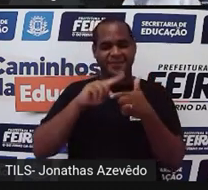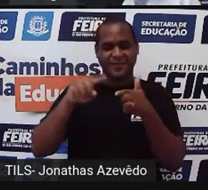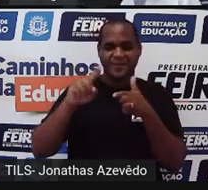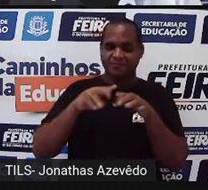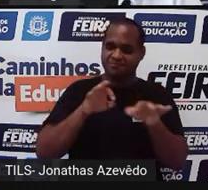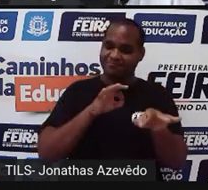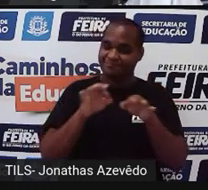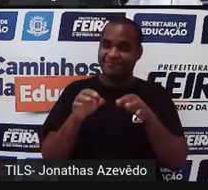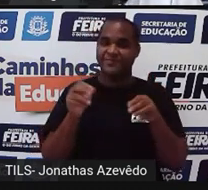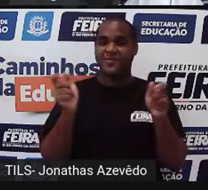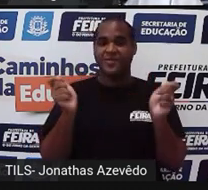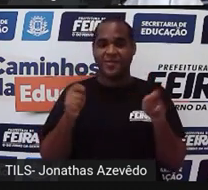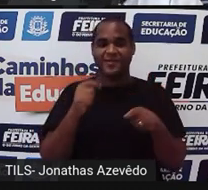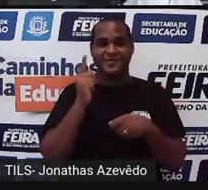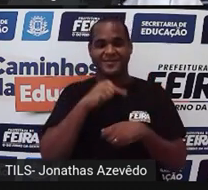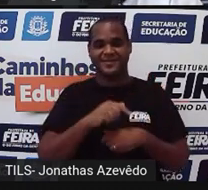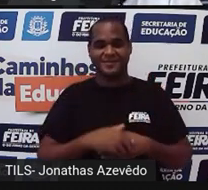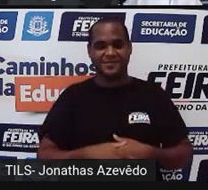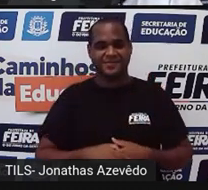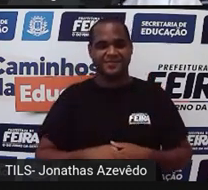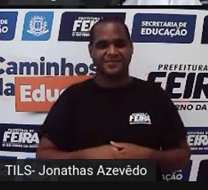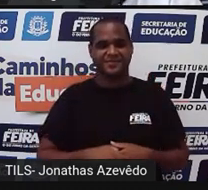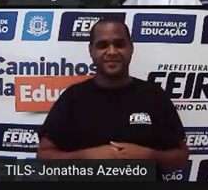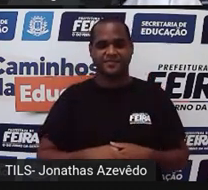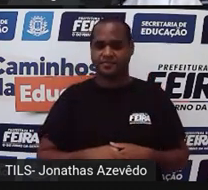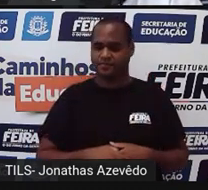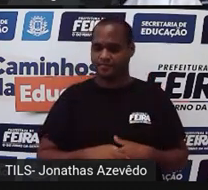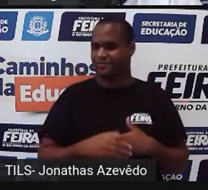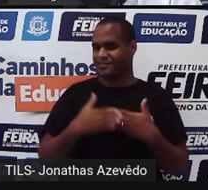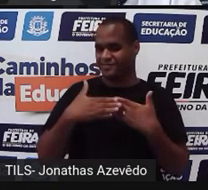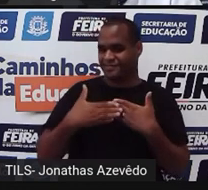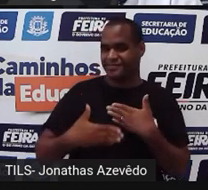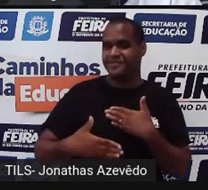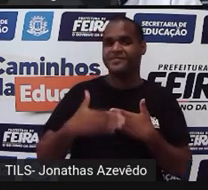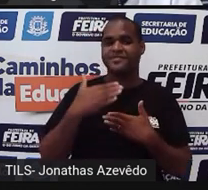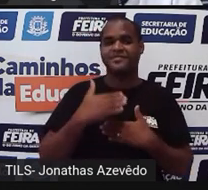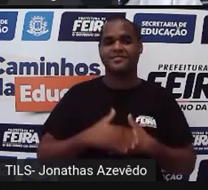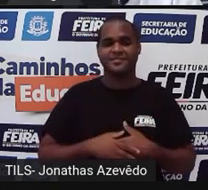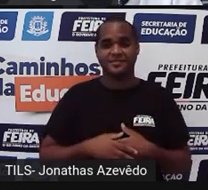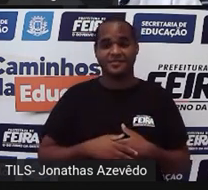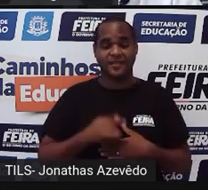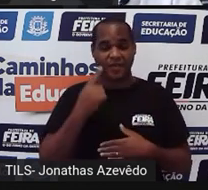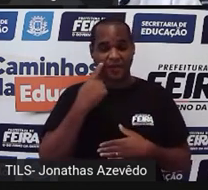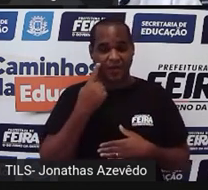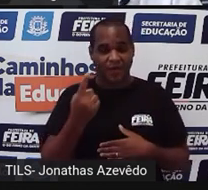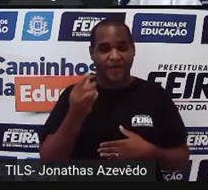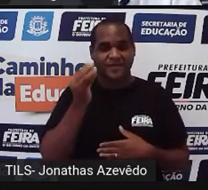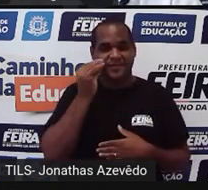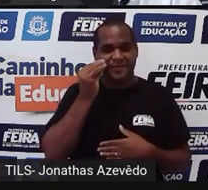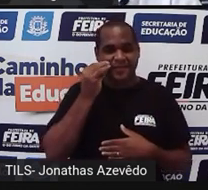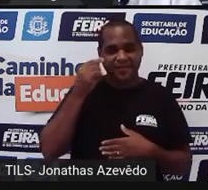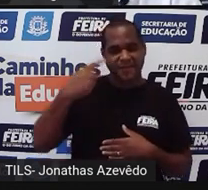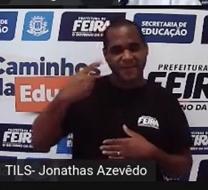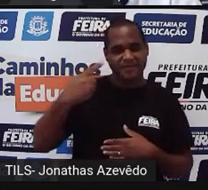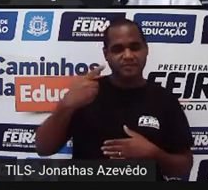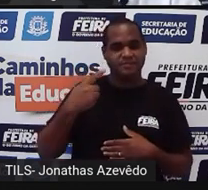gente fez isso, tá? Eu vou dar uma adiantada aqui. Olha só, testando com o